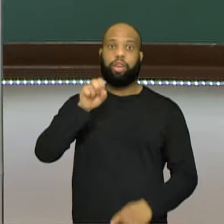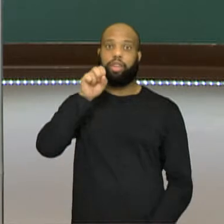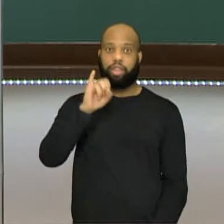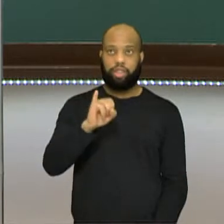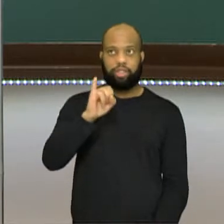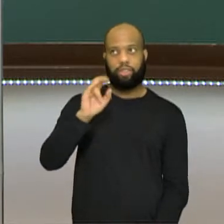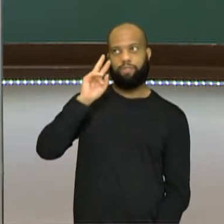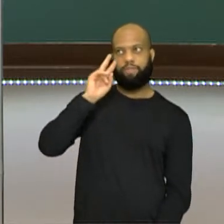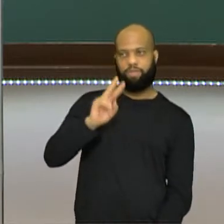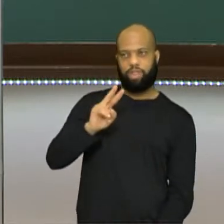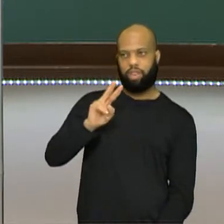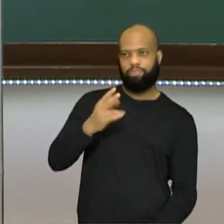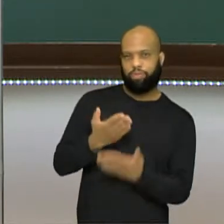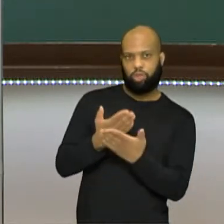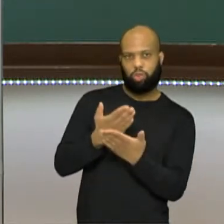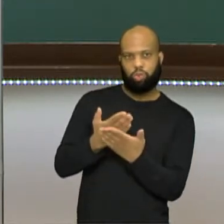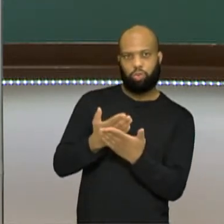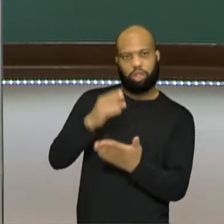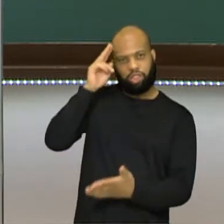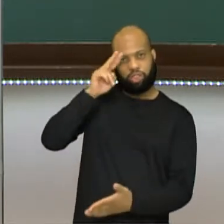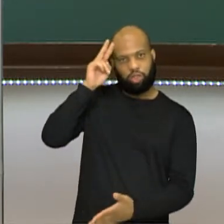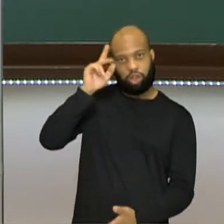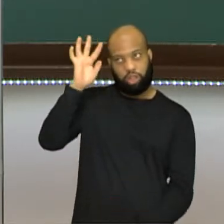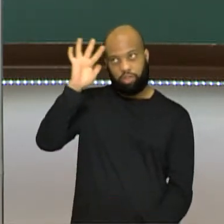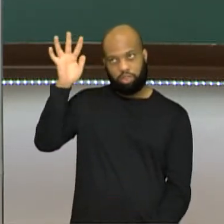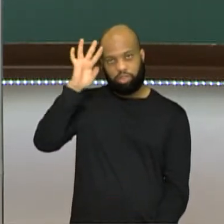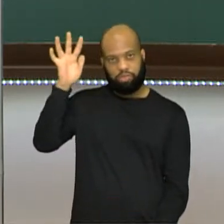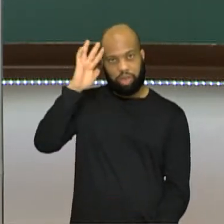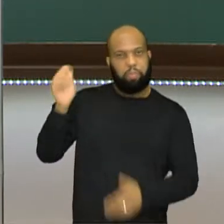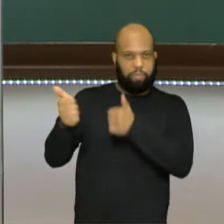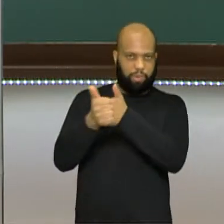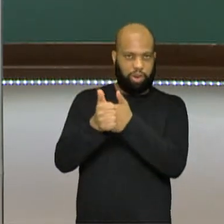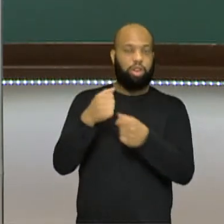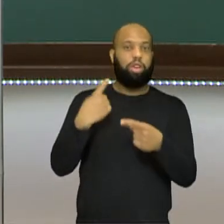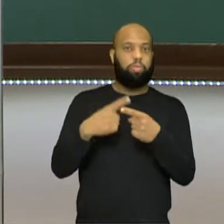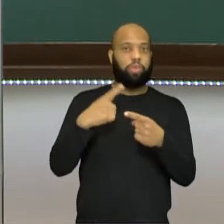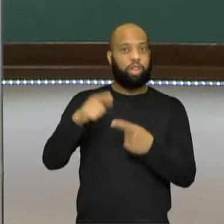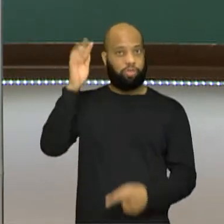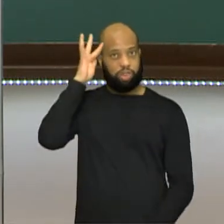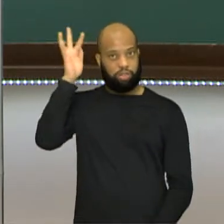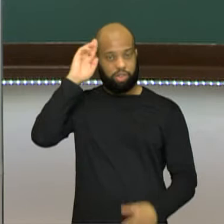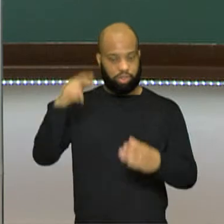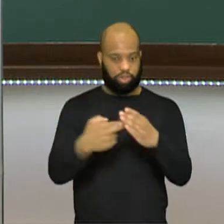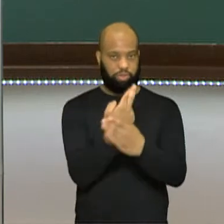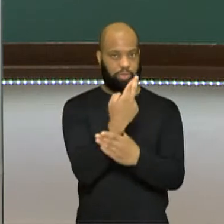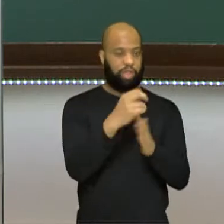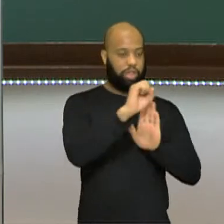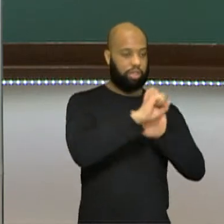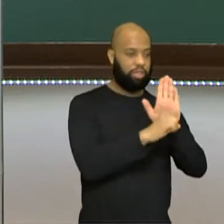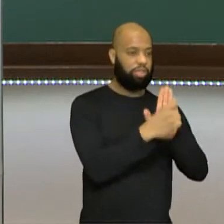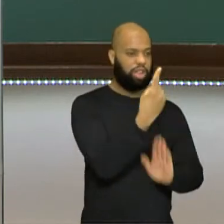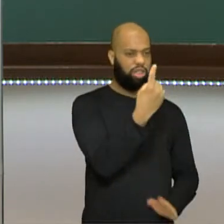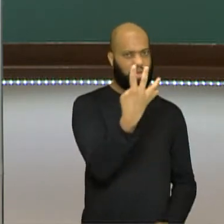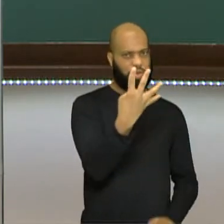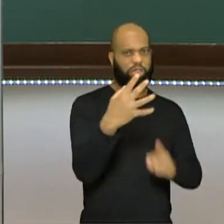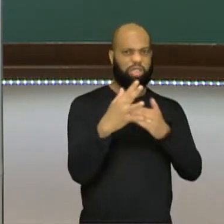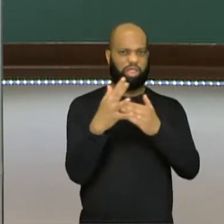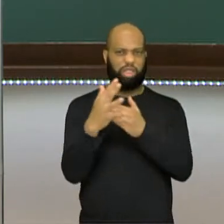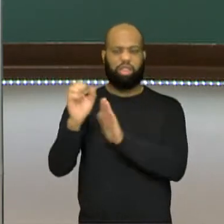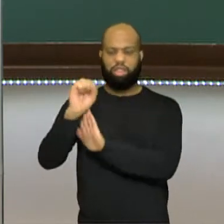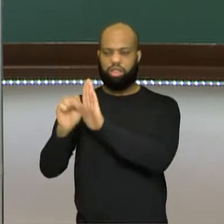para a história da filosofia, nem faz tanto tempo assim. A filosofia do Renascimento acontece entre o século XIV e o século XVI, e nós